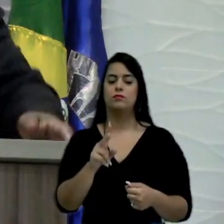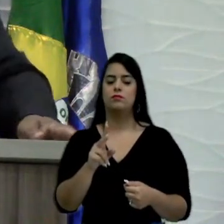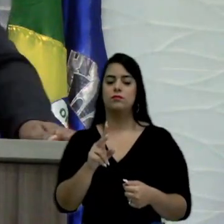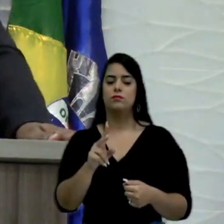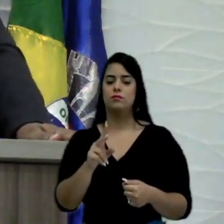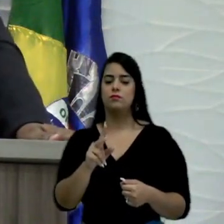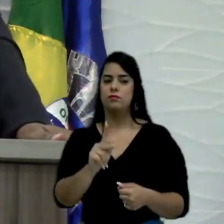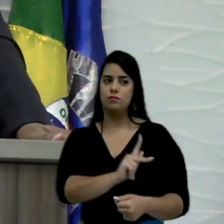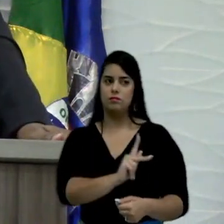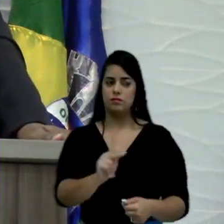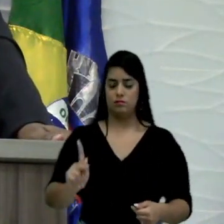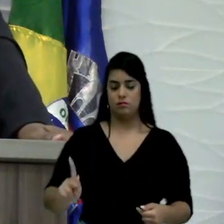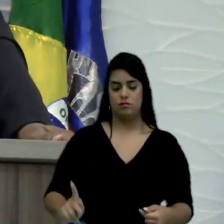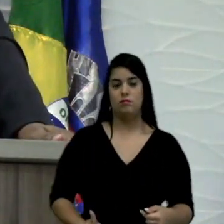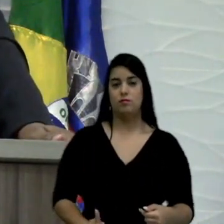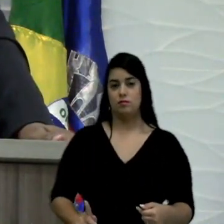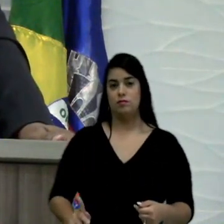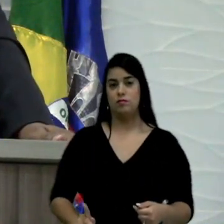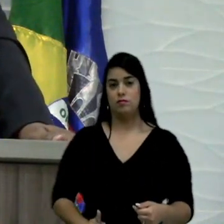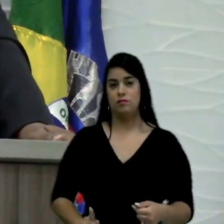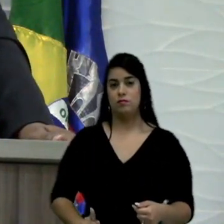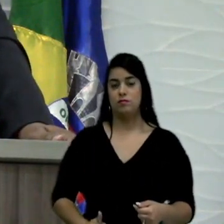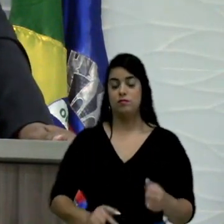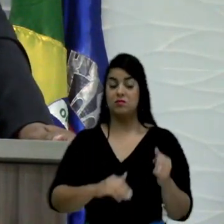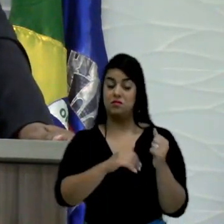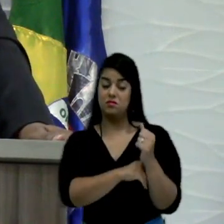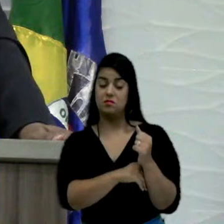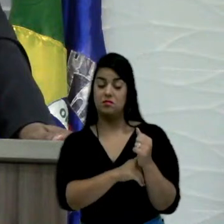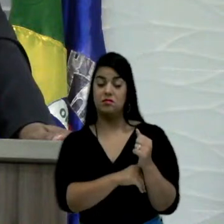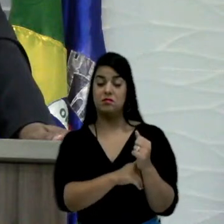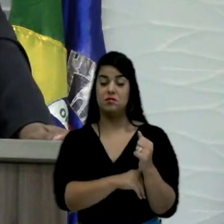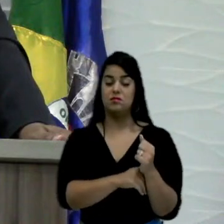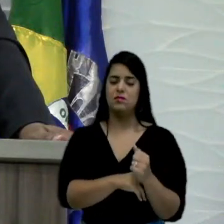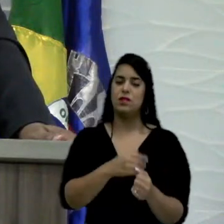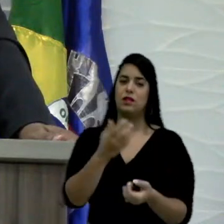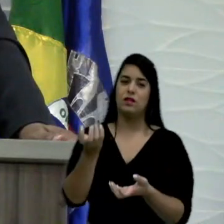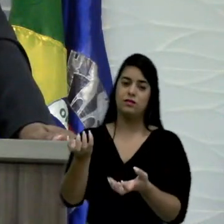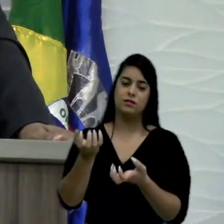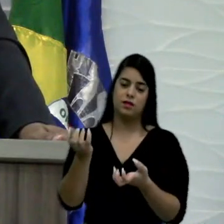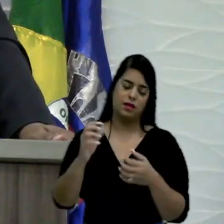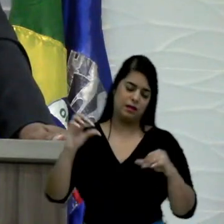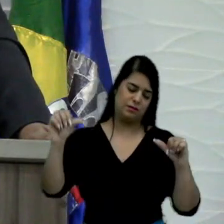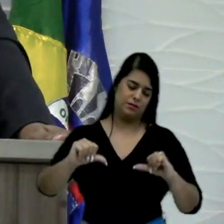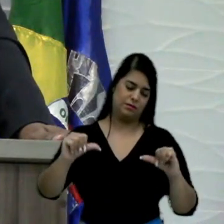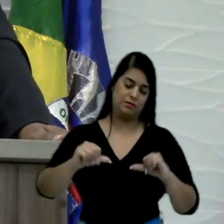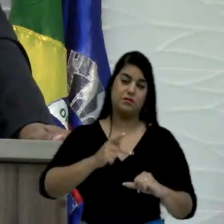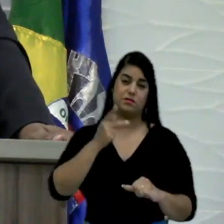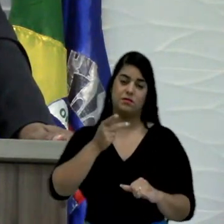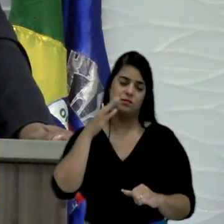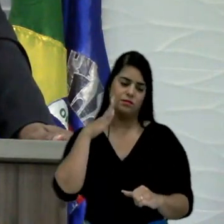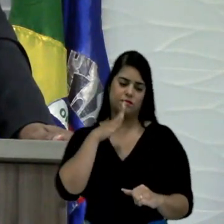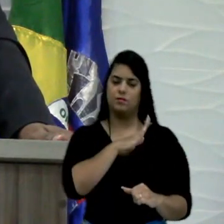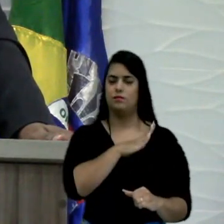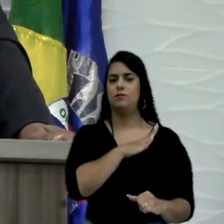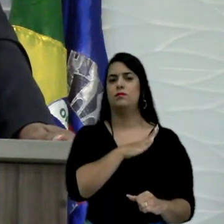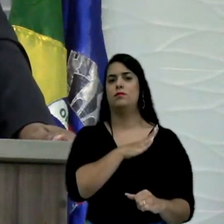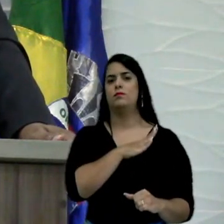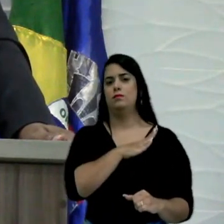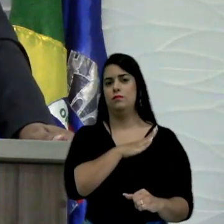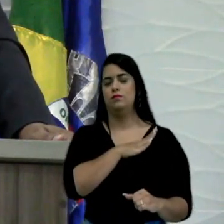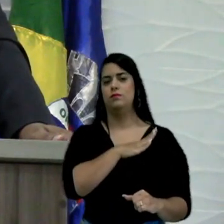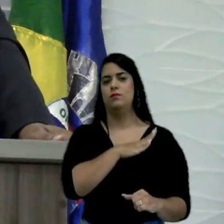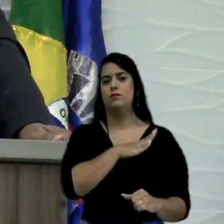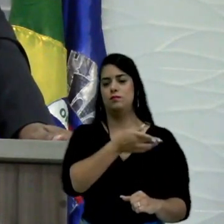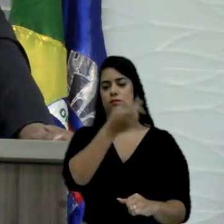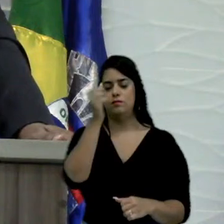agora. Escondidas para prejudicar as pessoas, para falar mal, denegrir a imagem das pessoas.